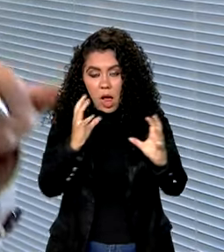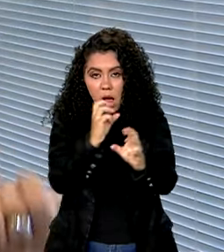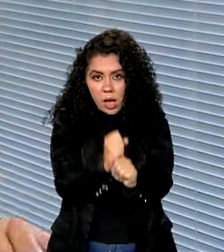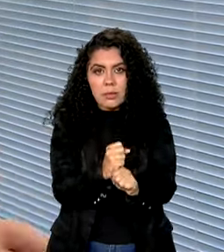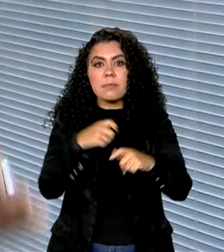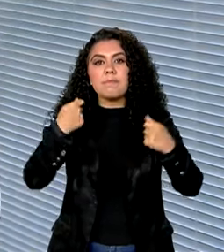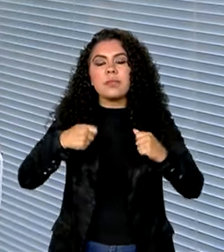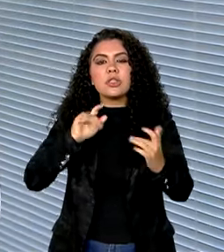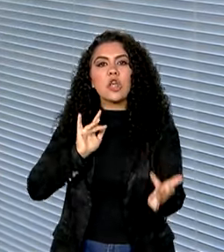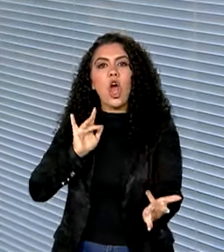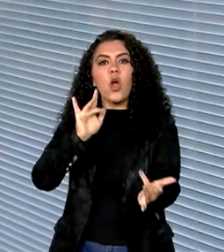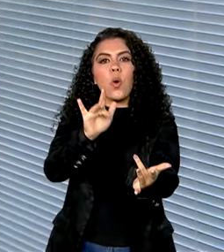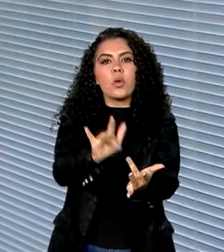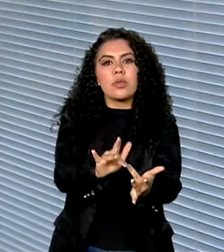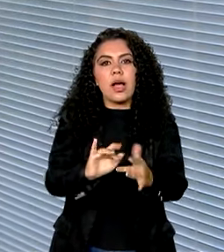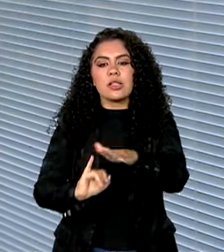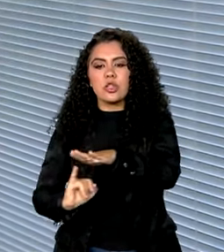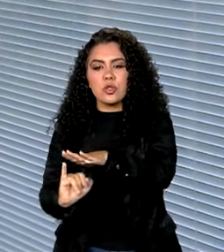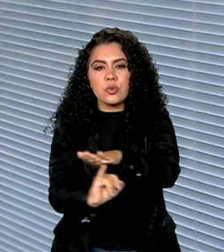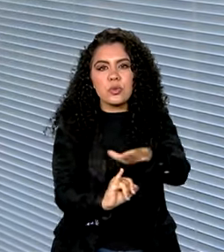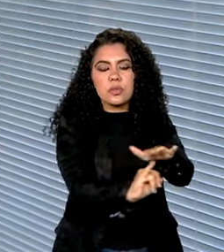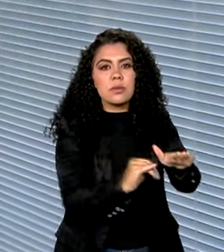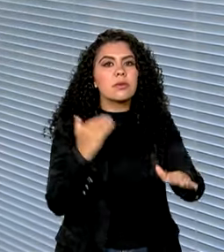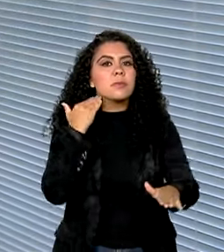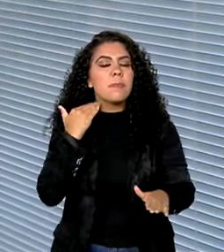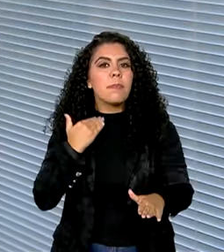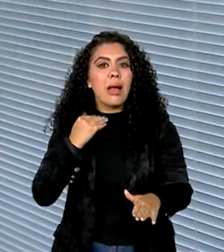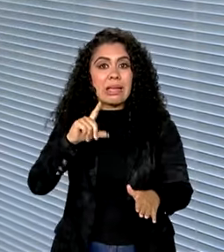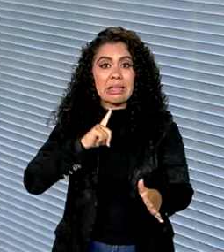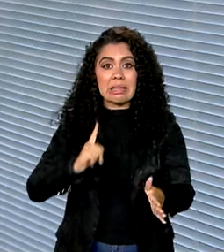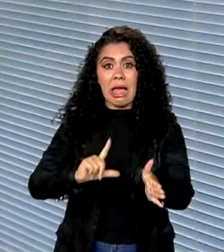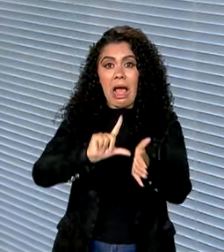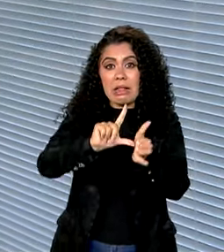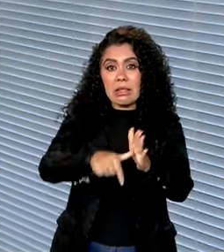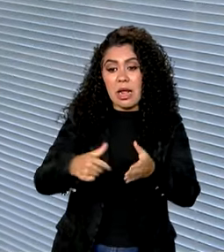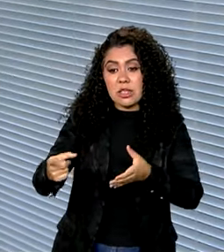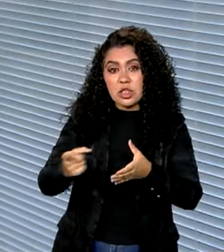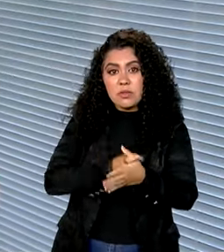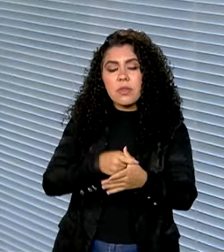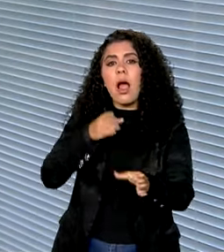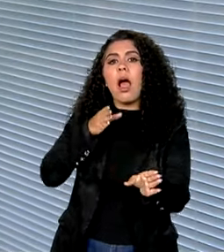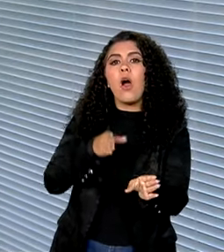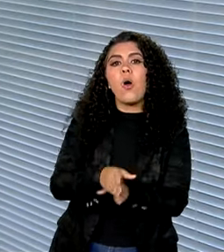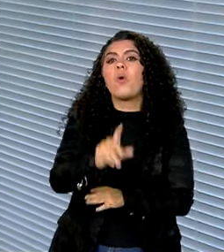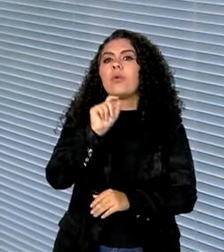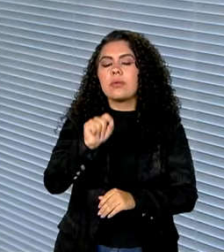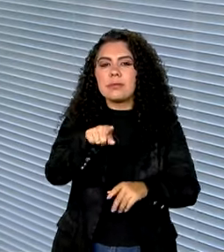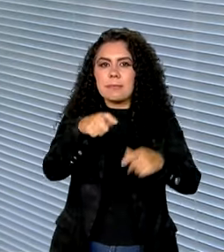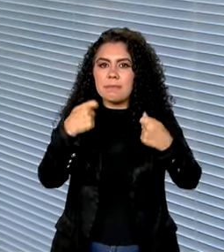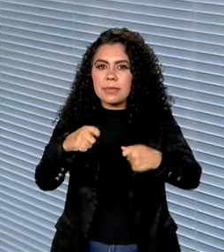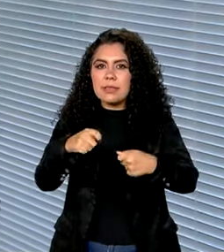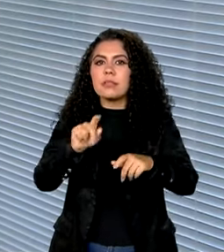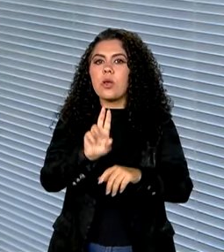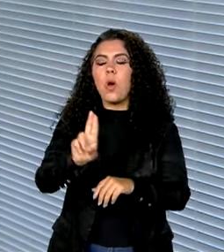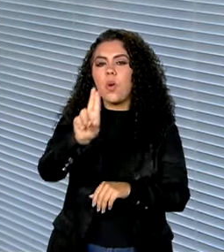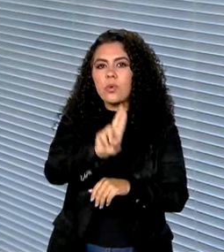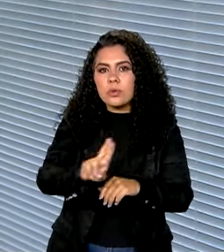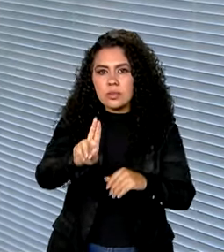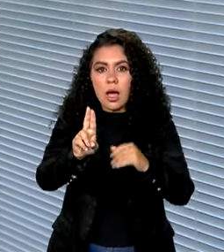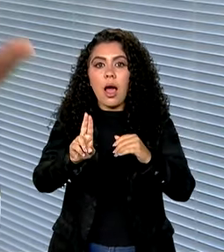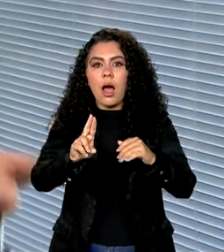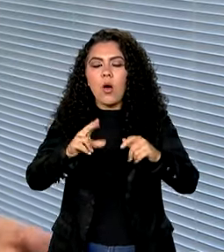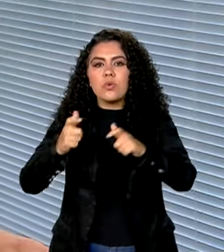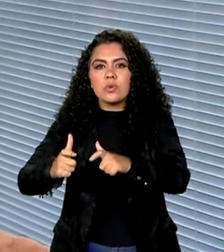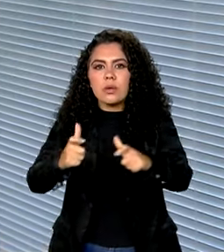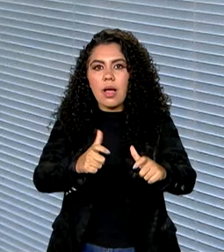instituições financeiras onde tem dívidas em atraso. A recomendação é utilizar os canais oficiais de atendimento,